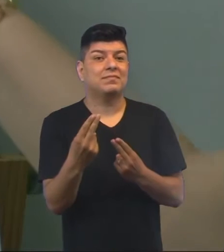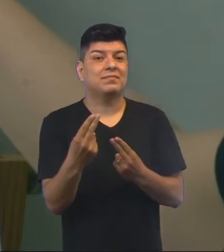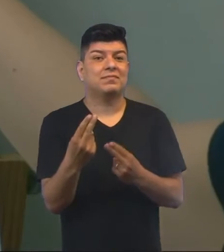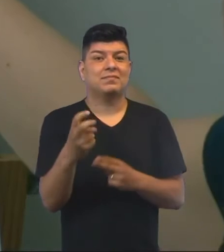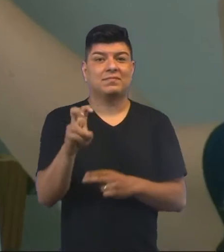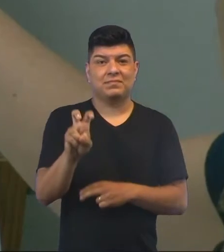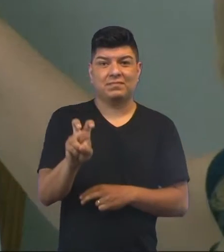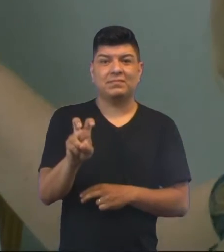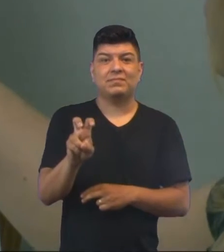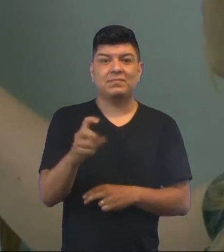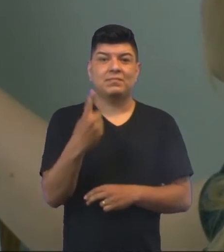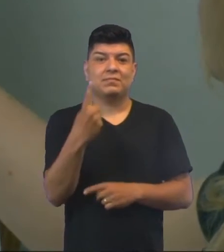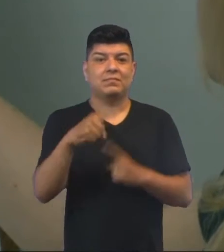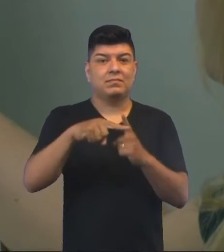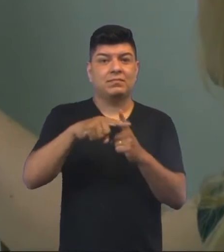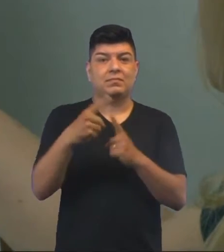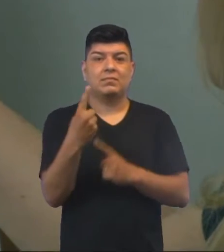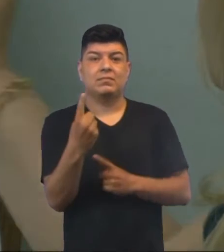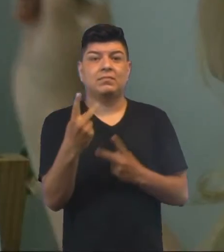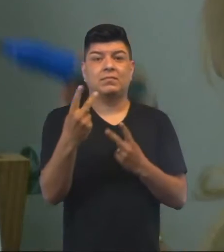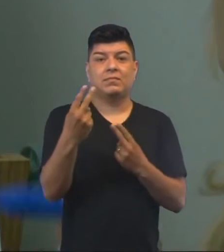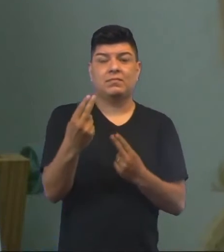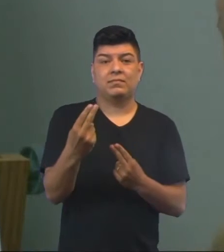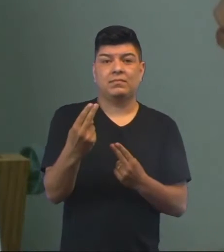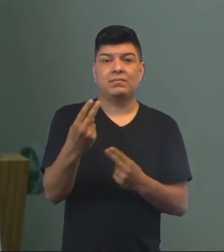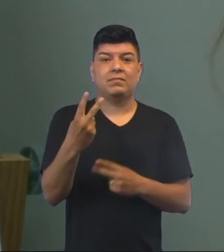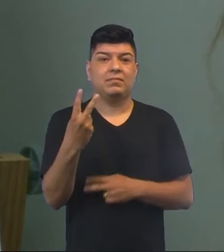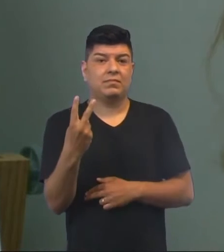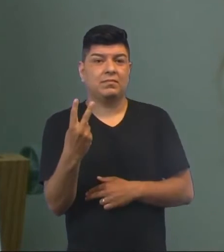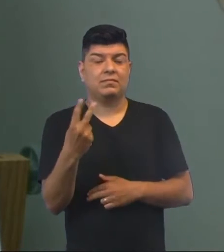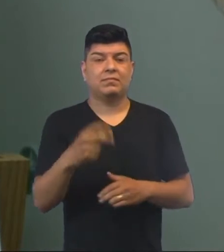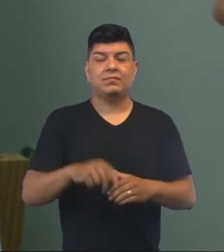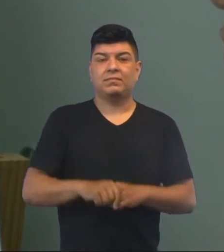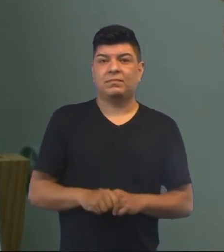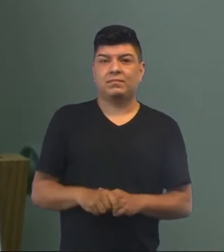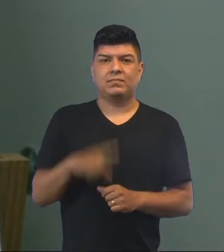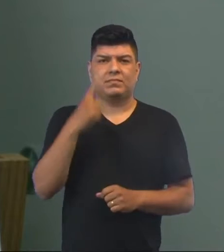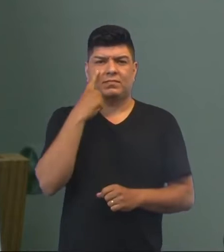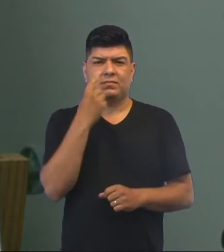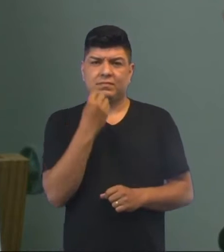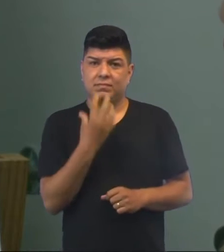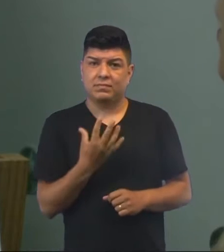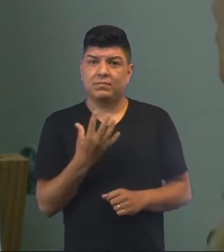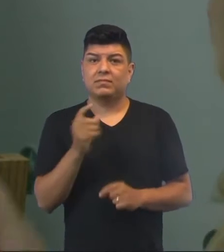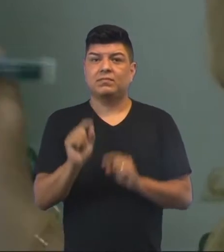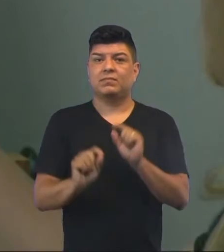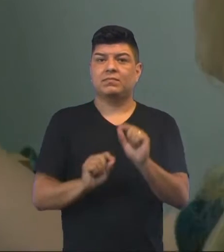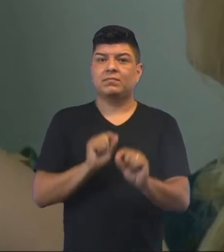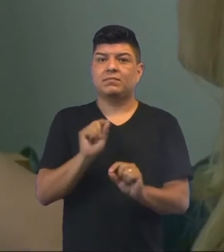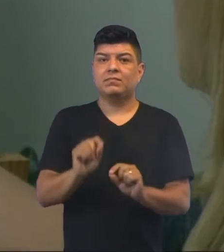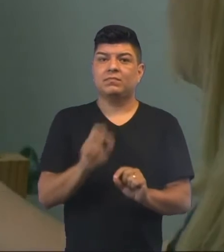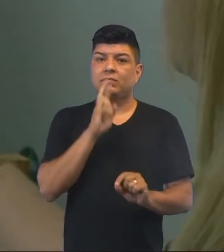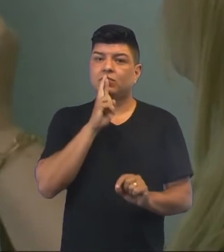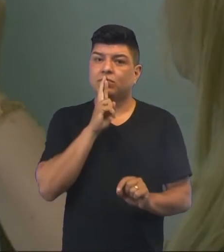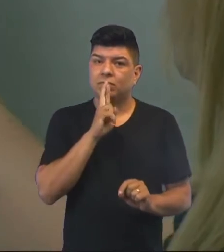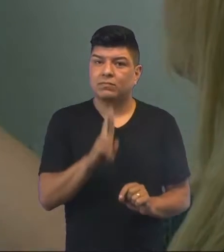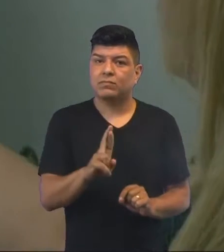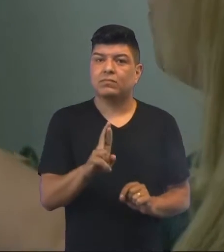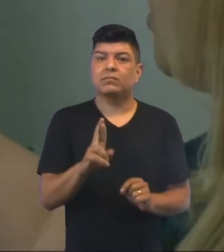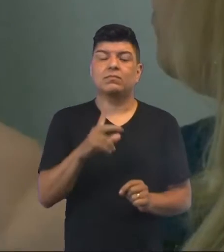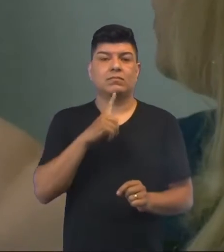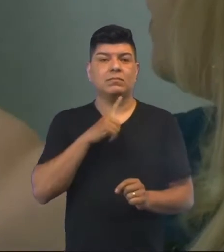com 51 mais um eu vou ficar com dois vejam bem que esse é o resultado